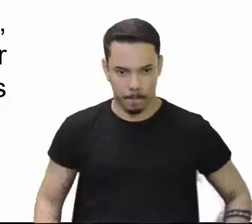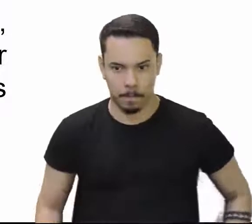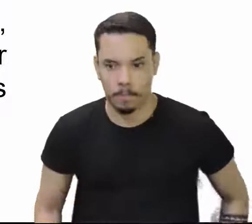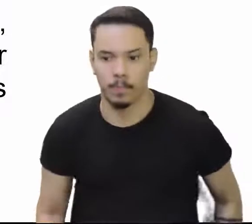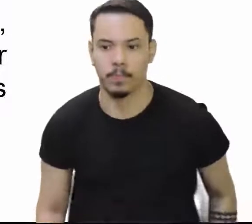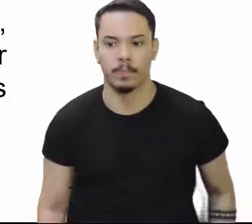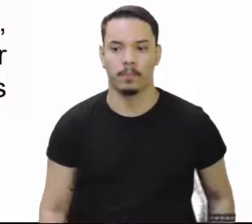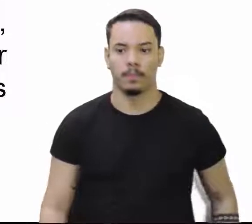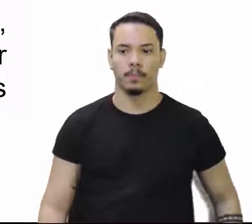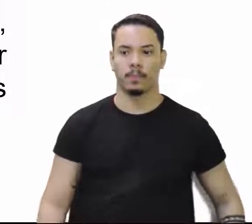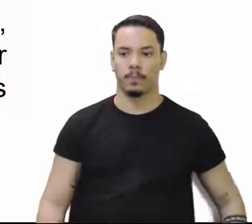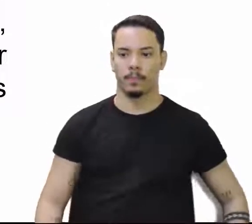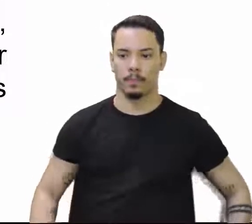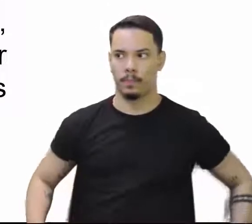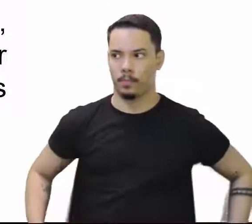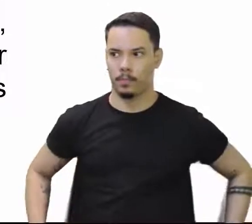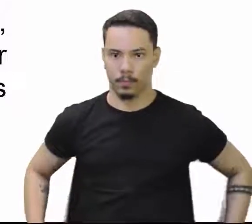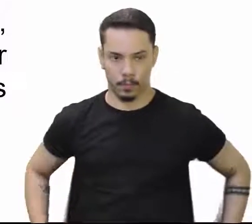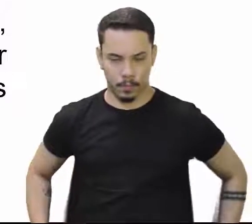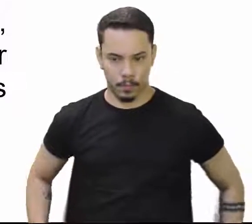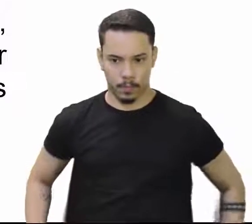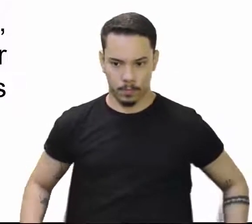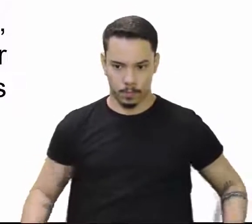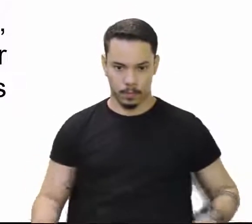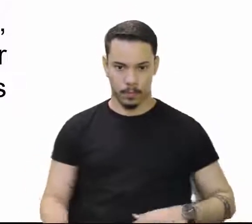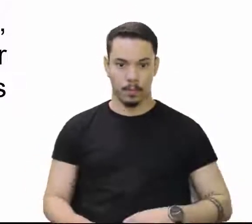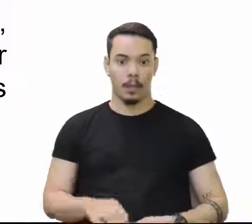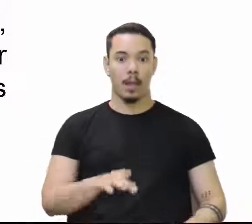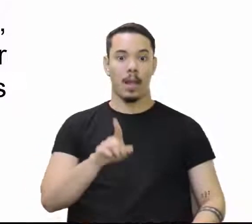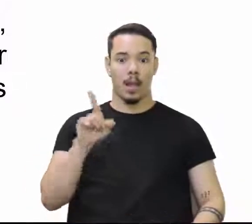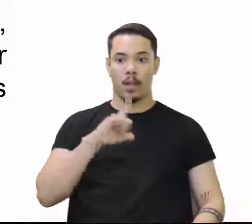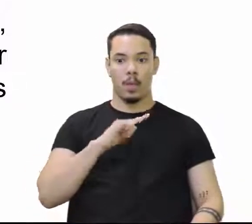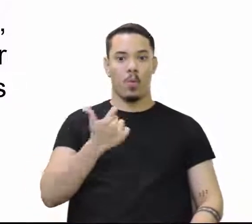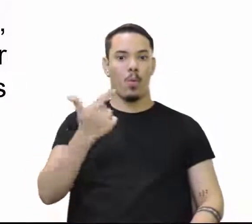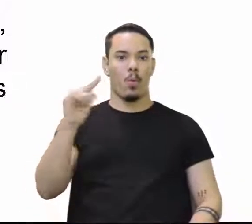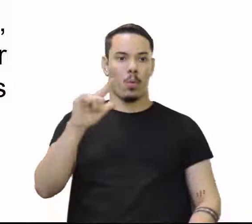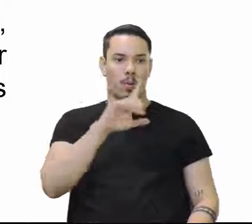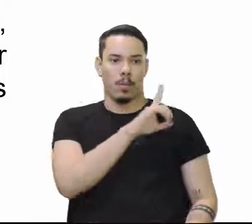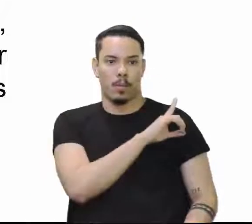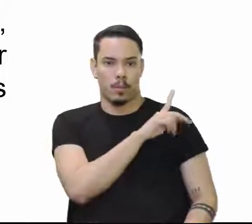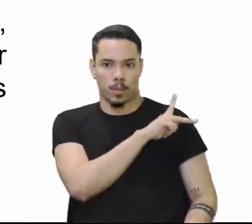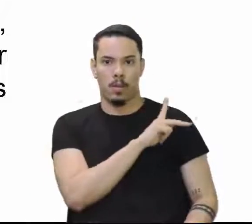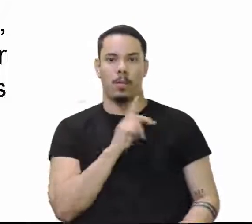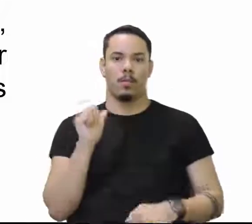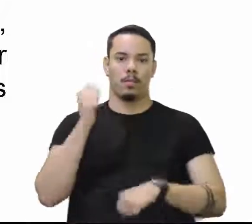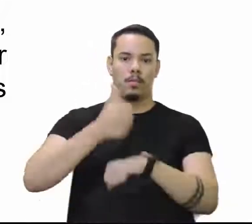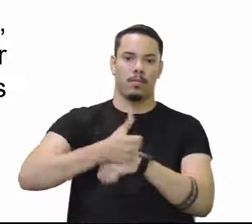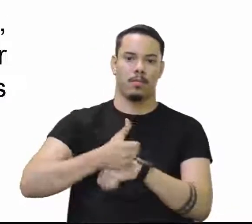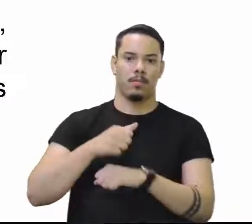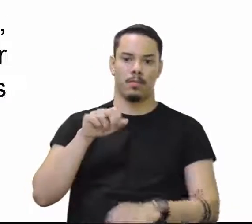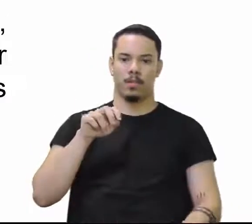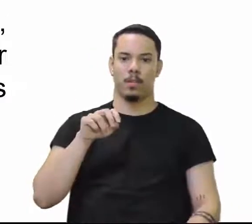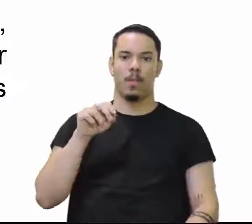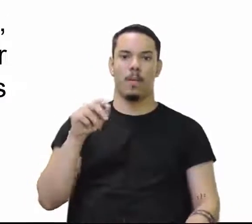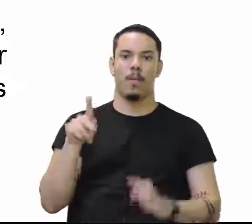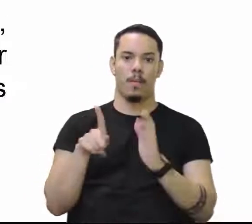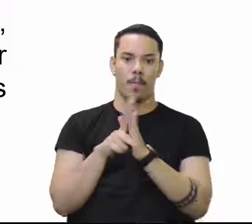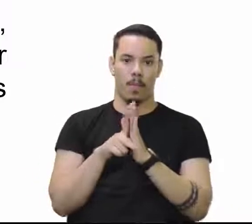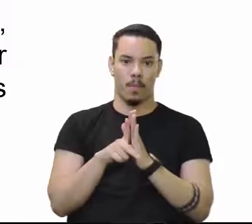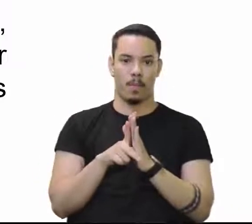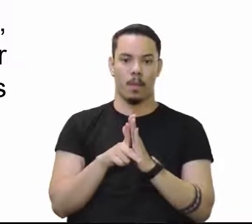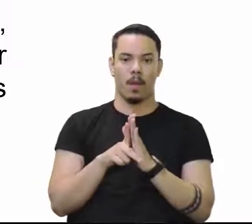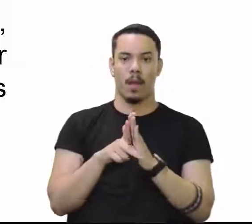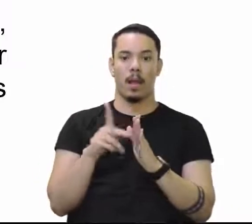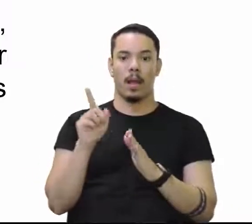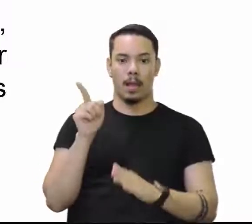Nós vamos ter ali outro deputado, Vicente Rondon, no lugar dele. E aí ele